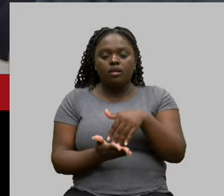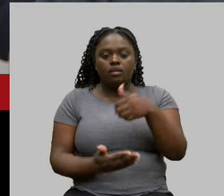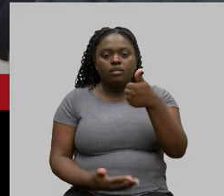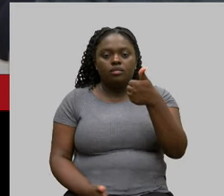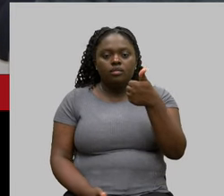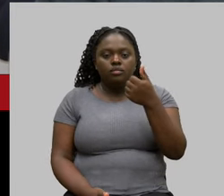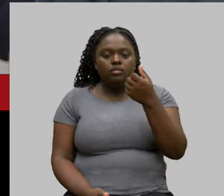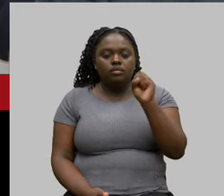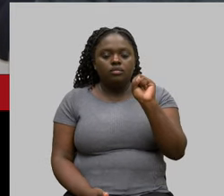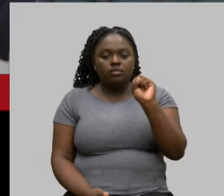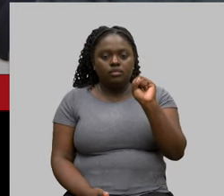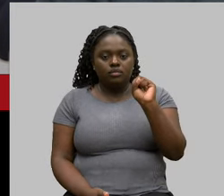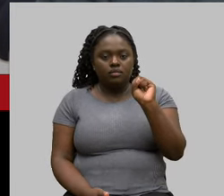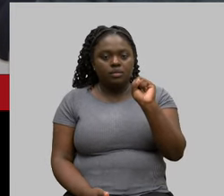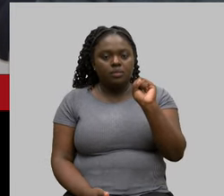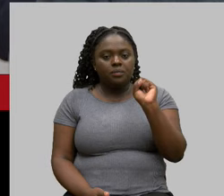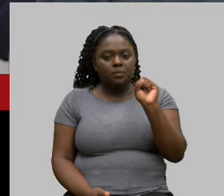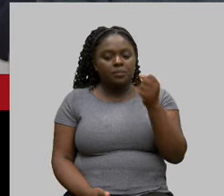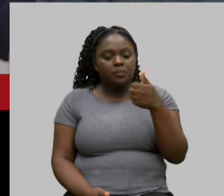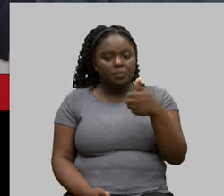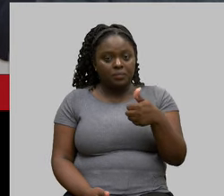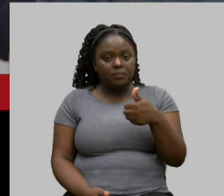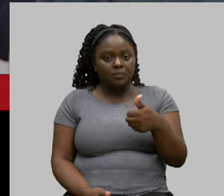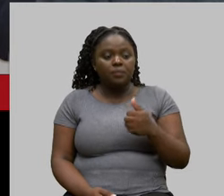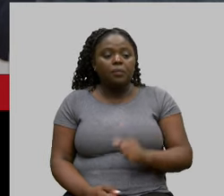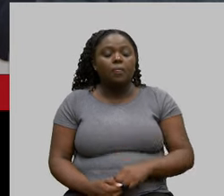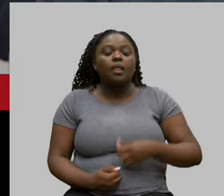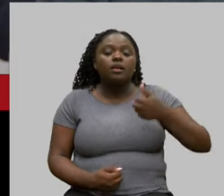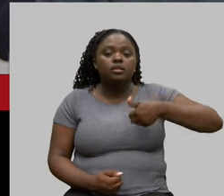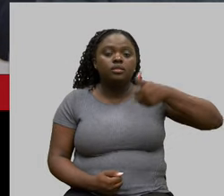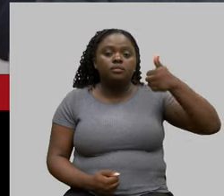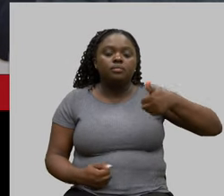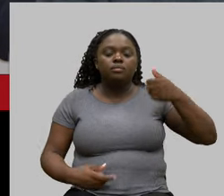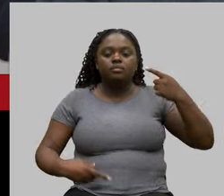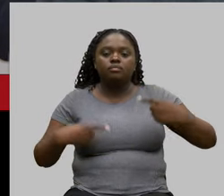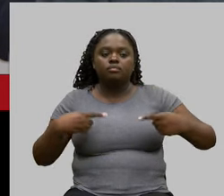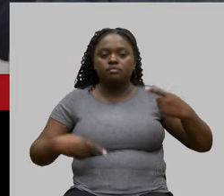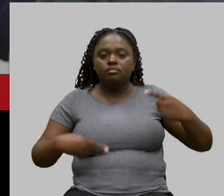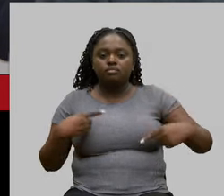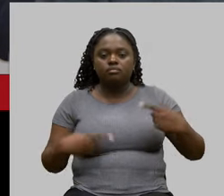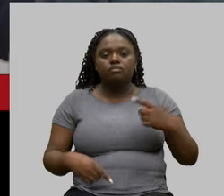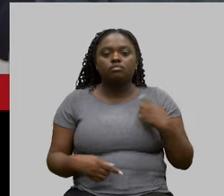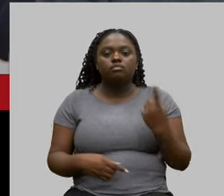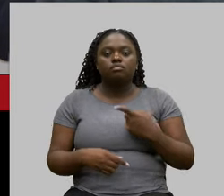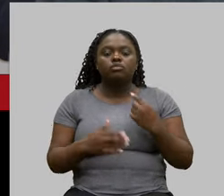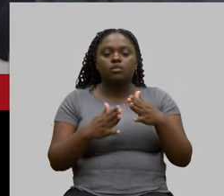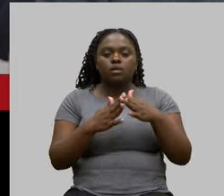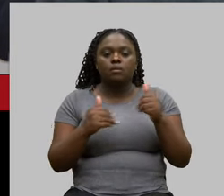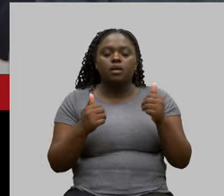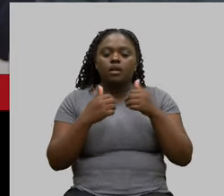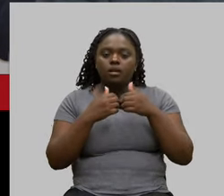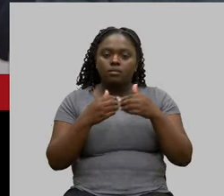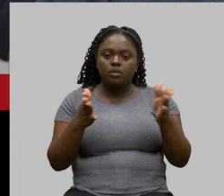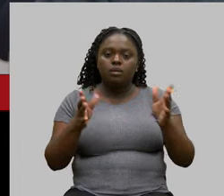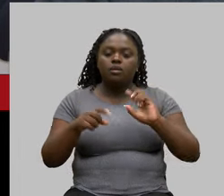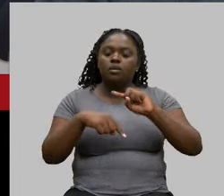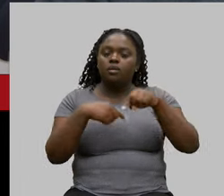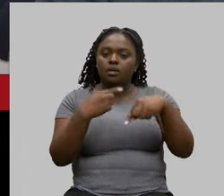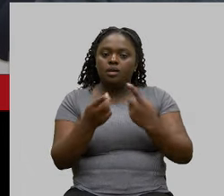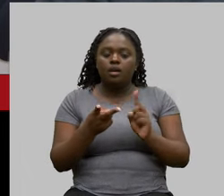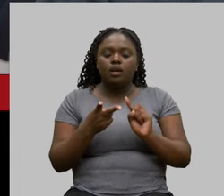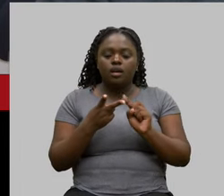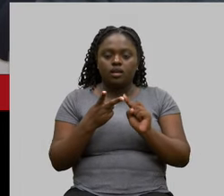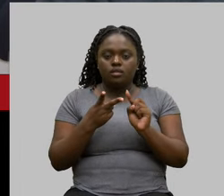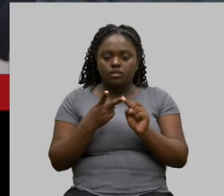18 ok essa primeira mesa a gente pede uma mesa de abertura depois nós vamos ter uma segunda mesa